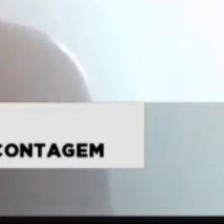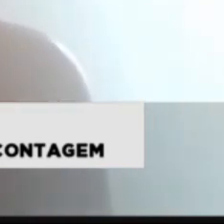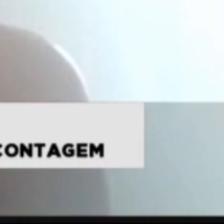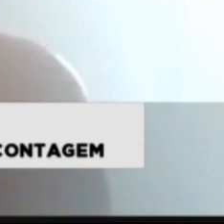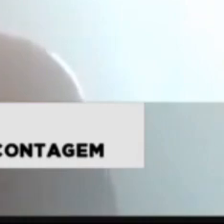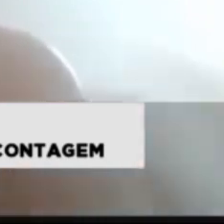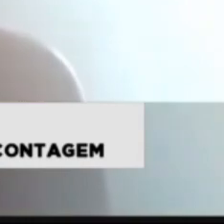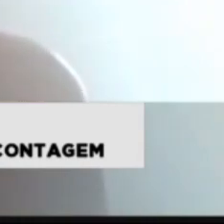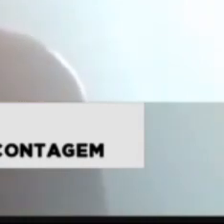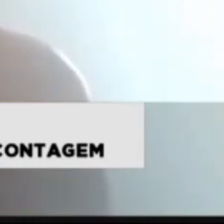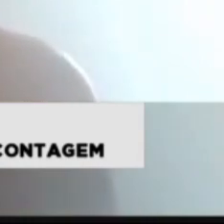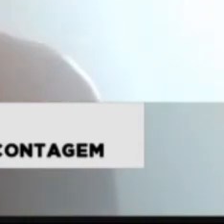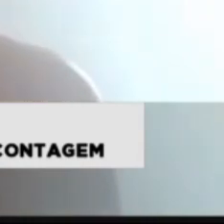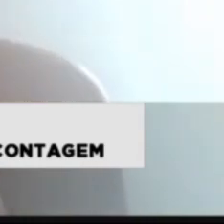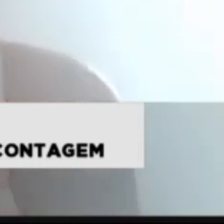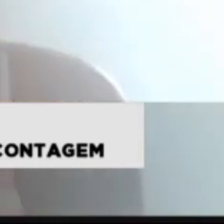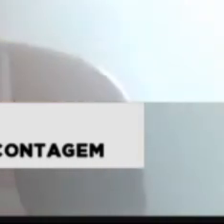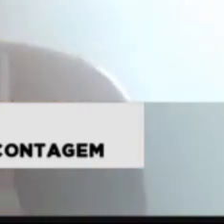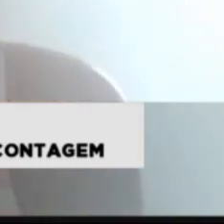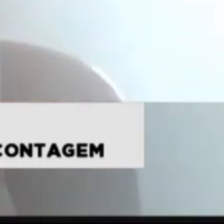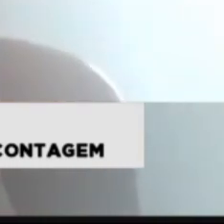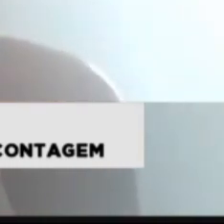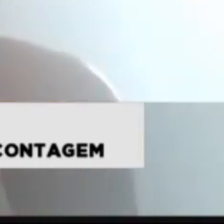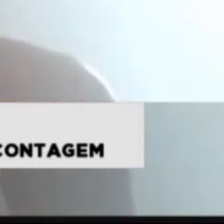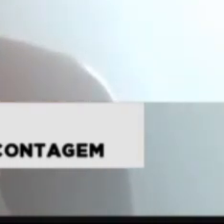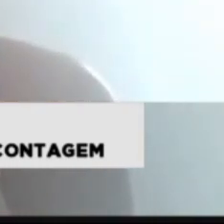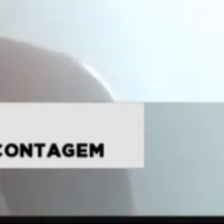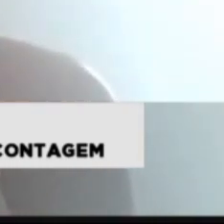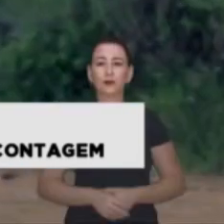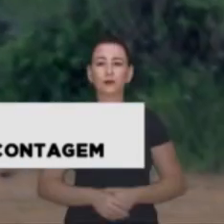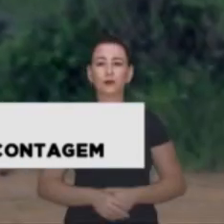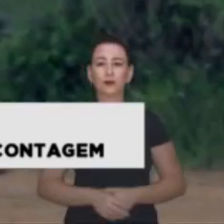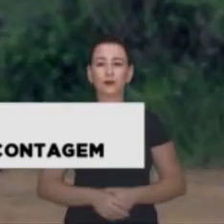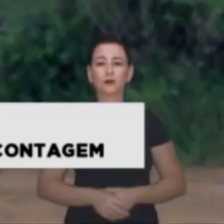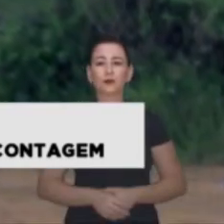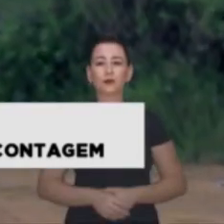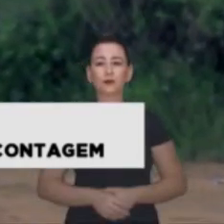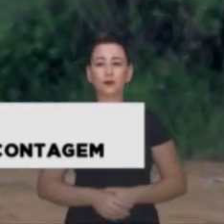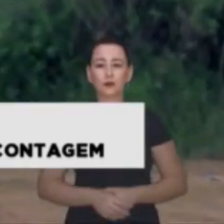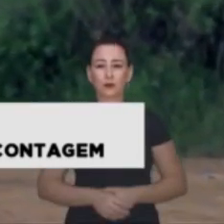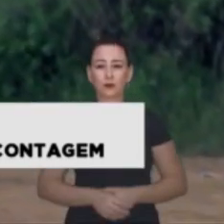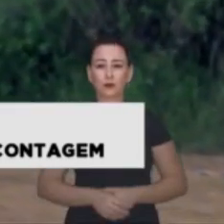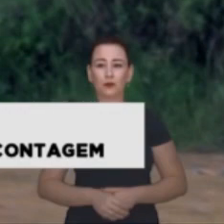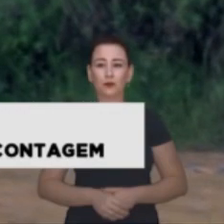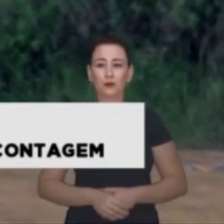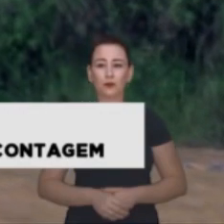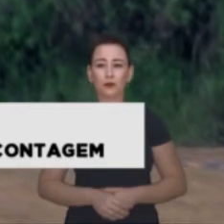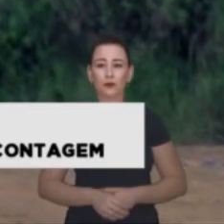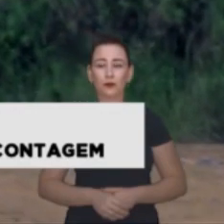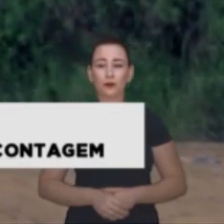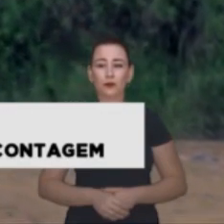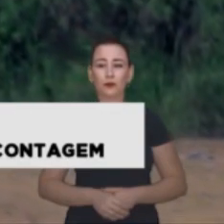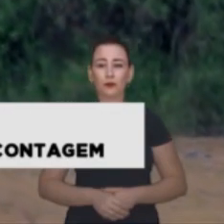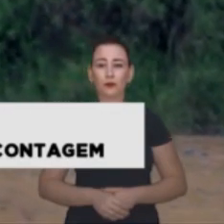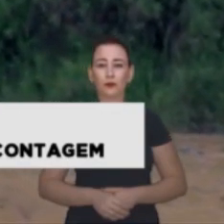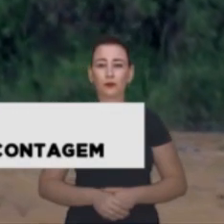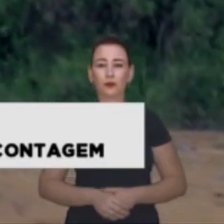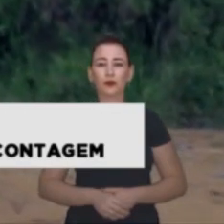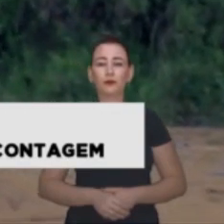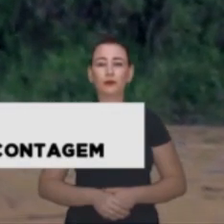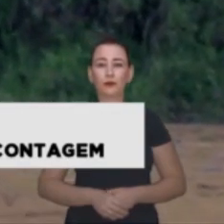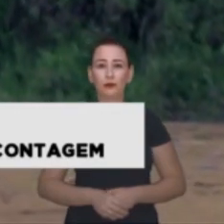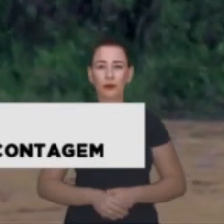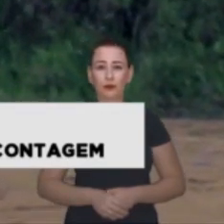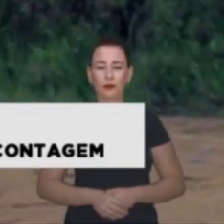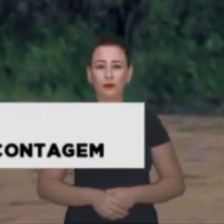ter conhecido, de já conhecer outros também, né? E eu acho que esse projeto é muito rico para a cidade.